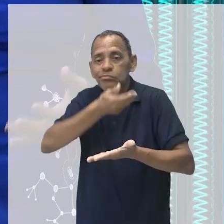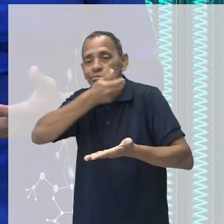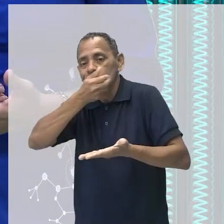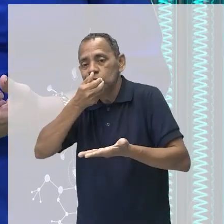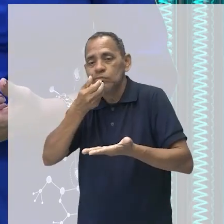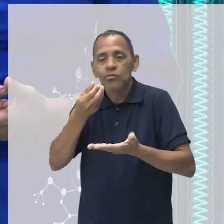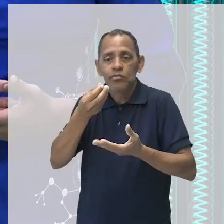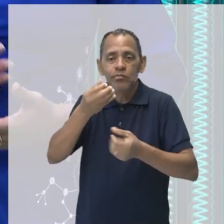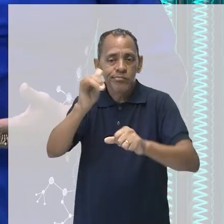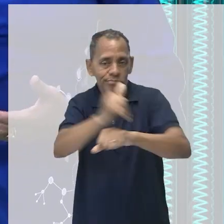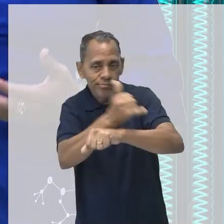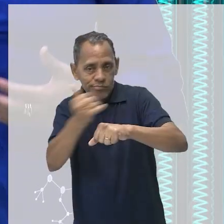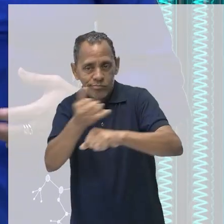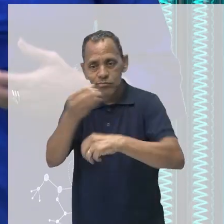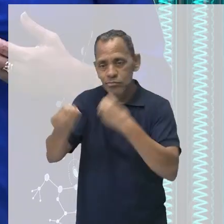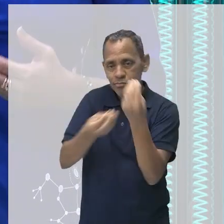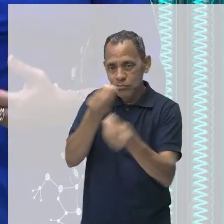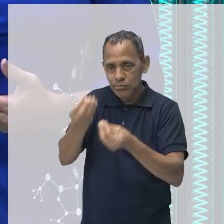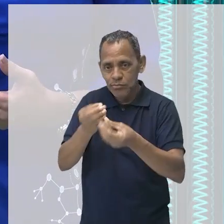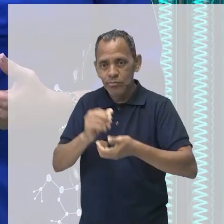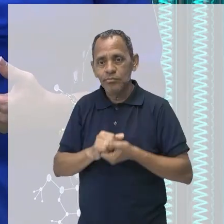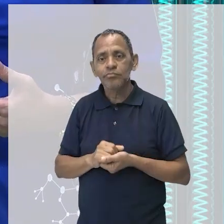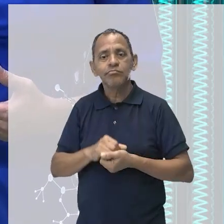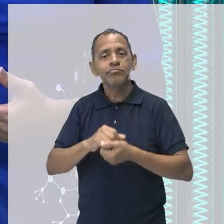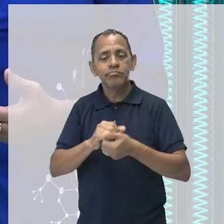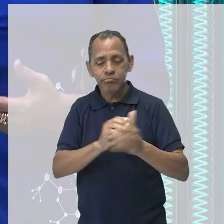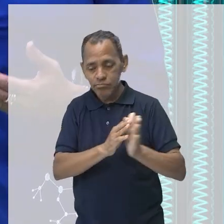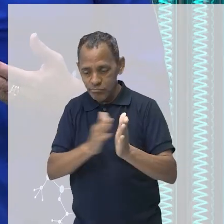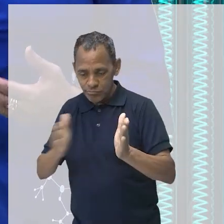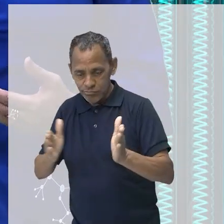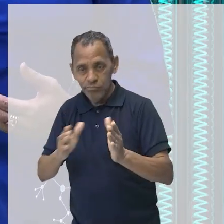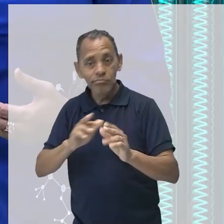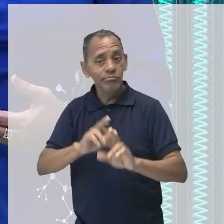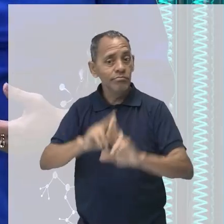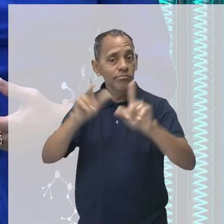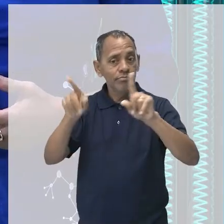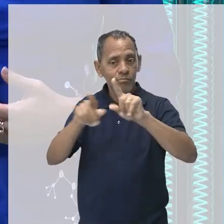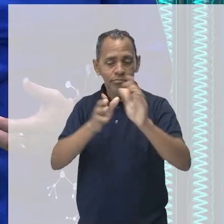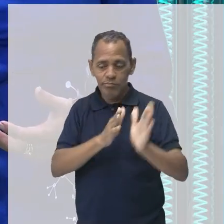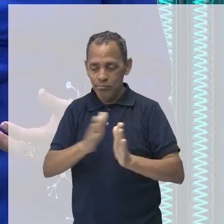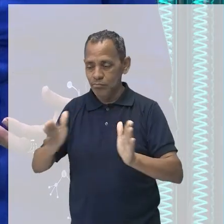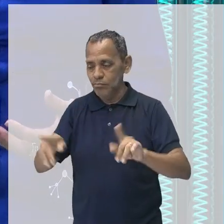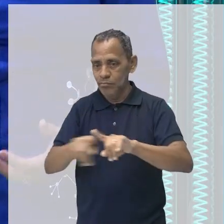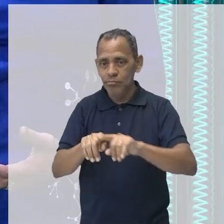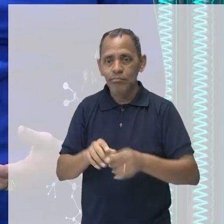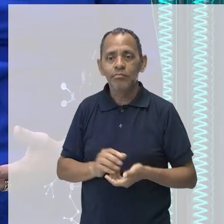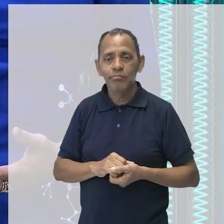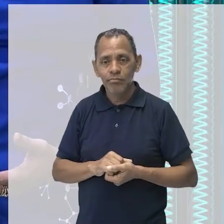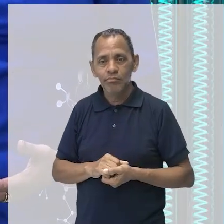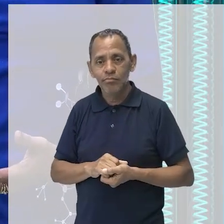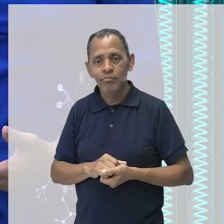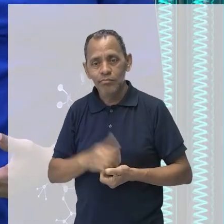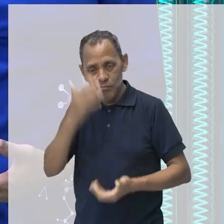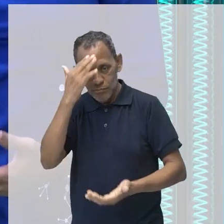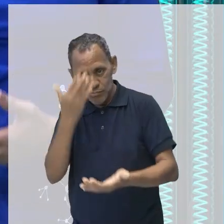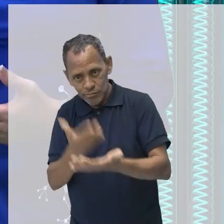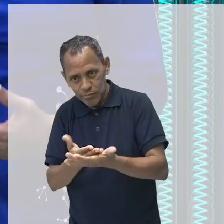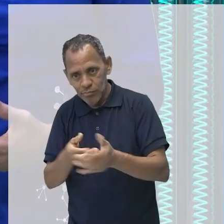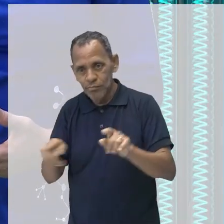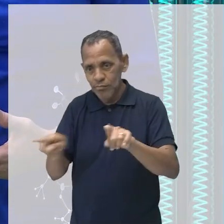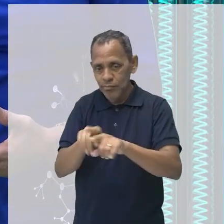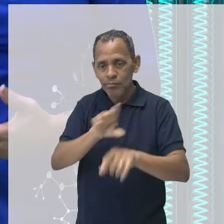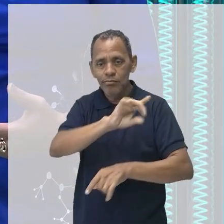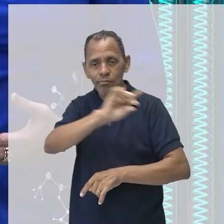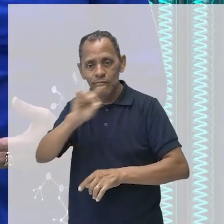a melhor forma gestual para diferentes momentos e a postura ideal para transmitir confiança e segurança